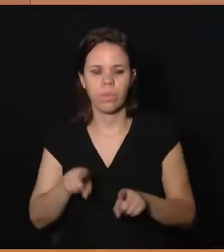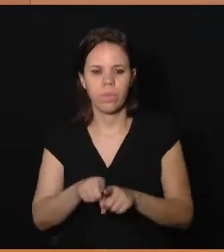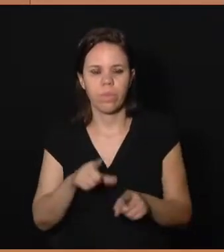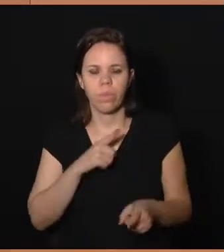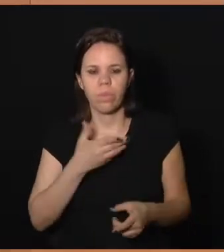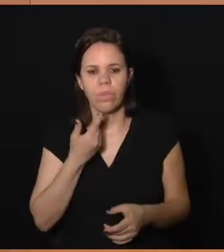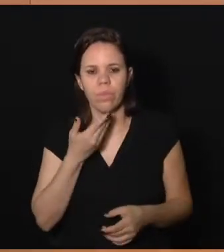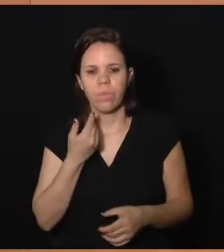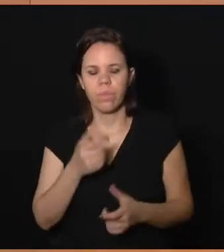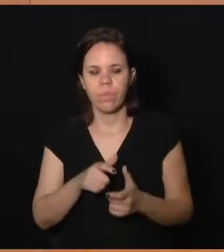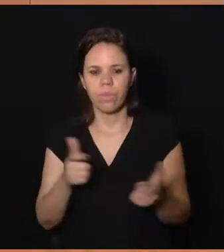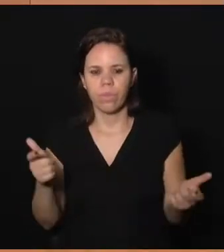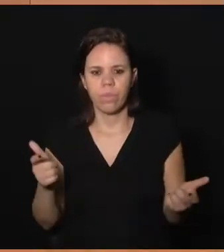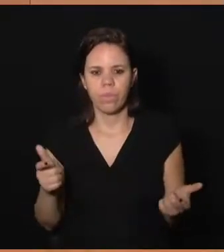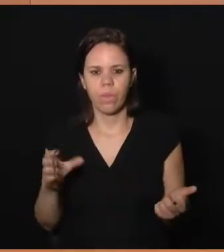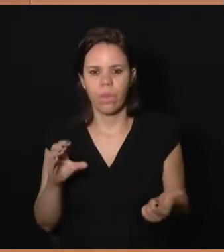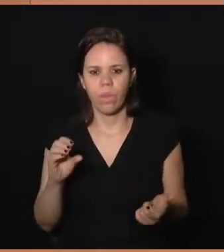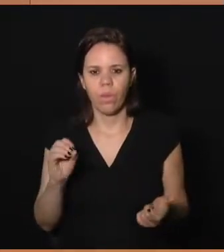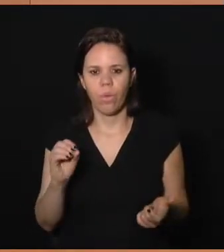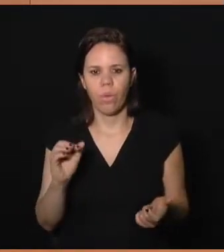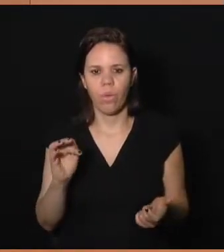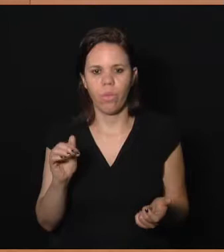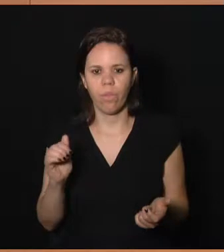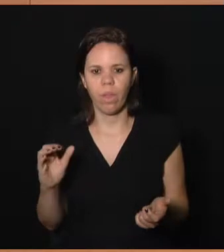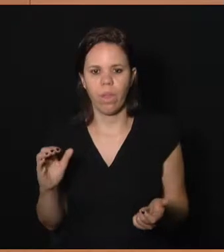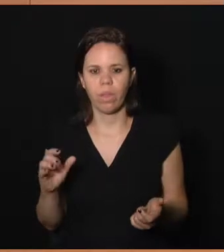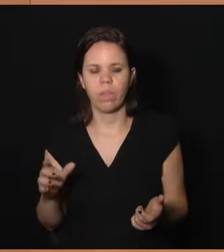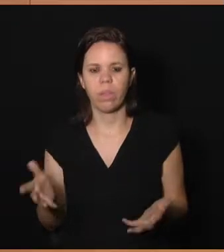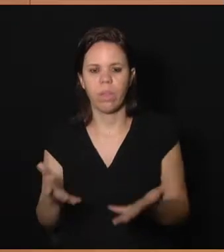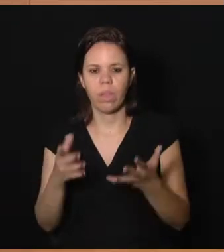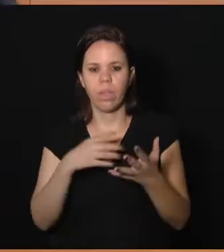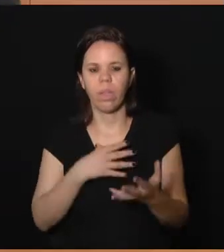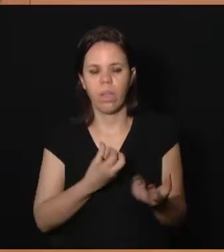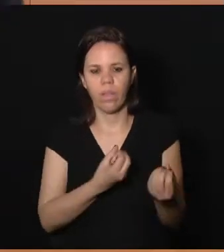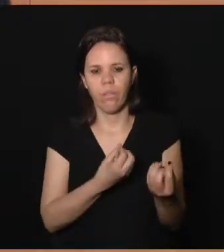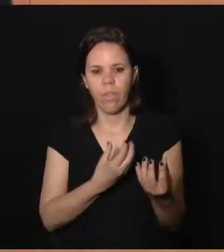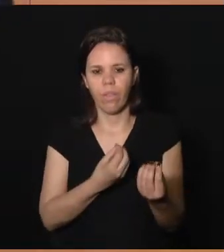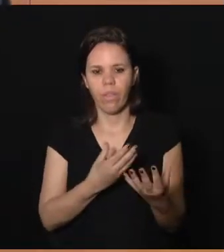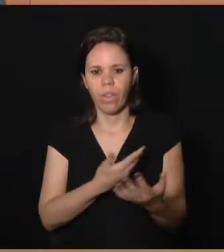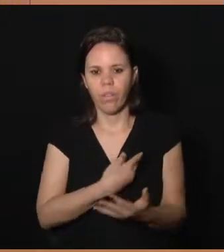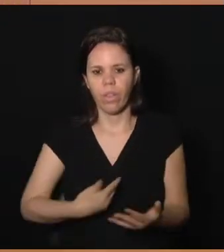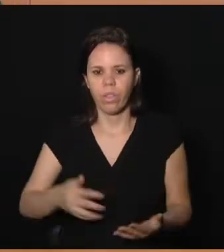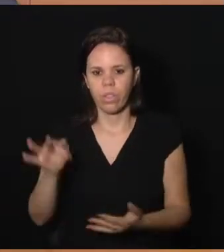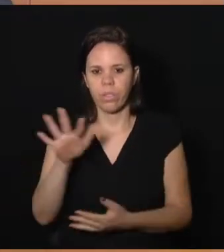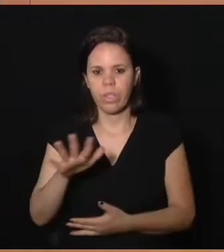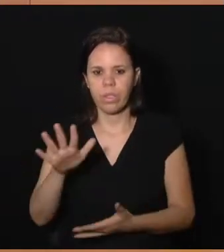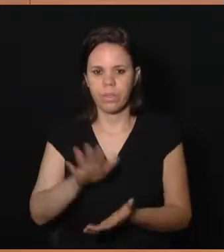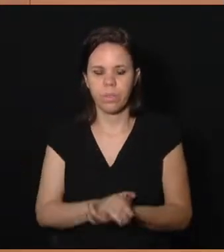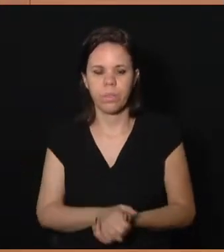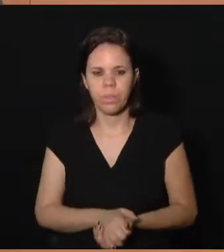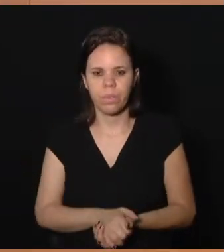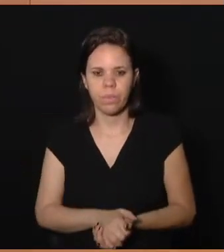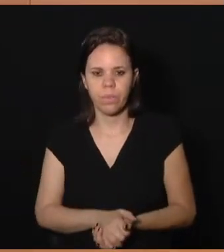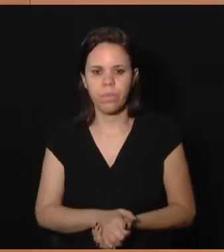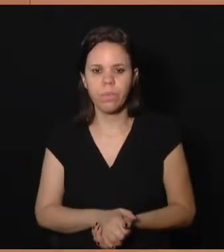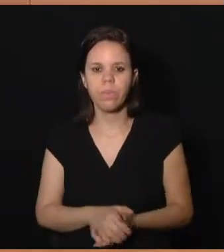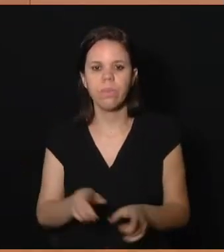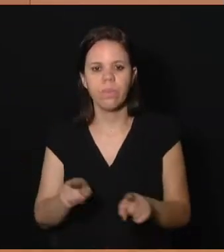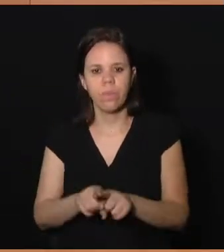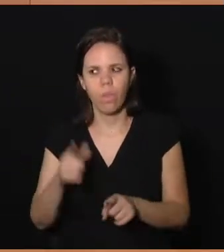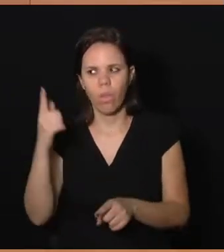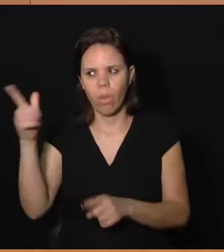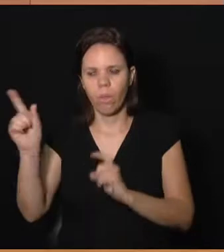facilidade maior, porque esse COFAC ele leva dados e informações para o governo federal, que aí de lá ainda vai ter uma